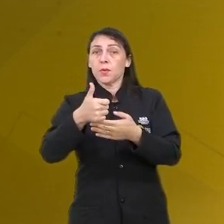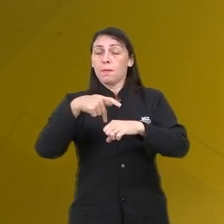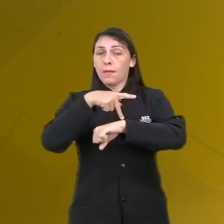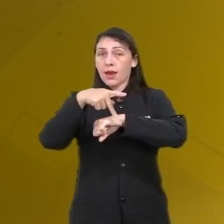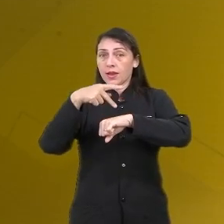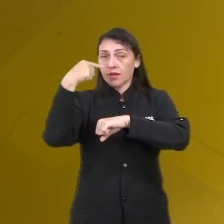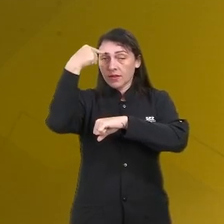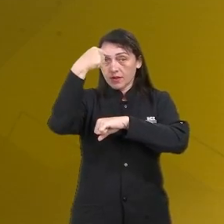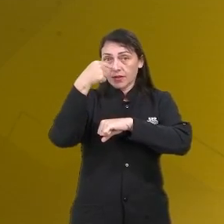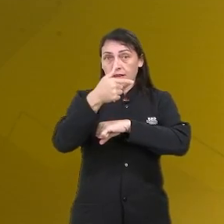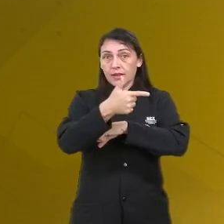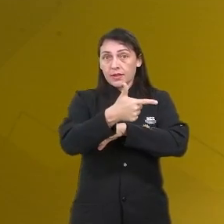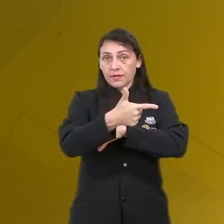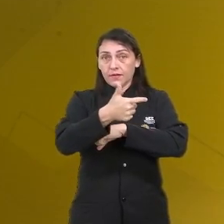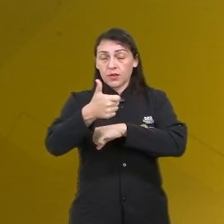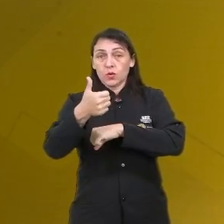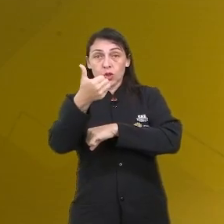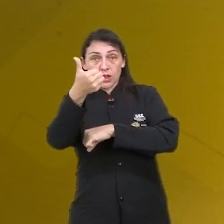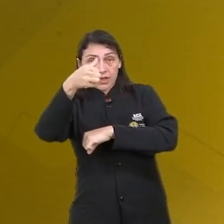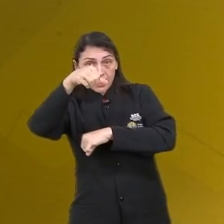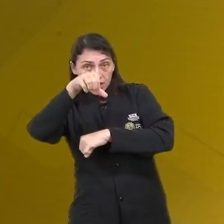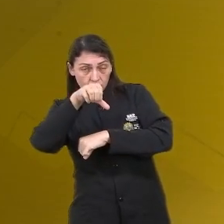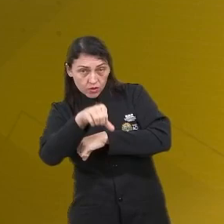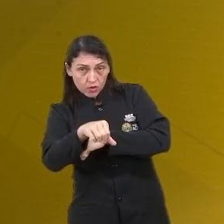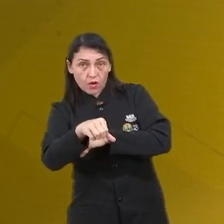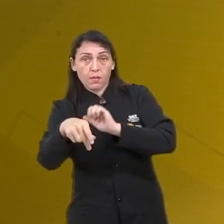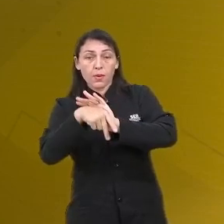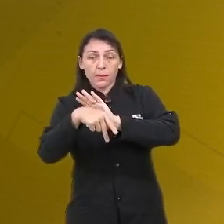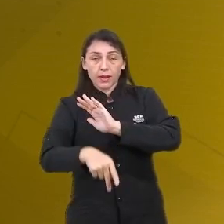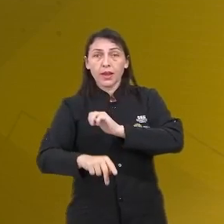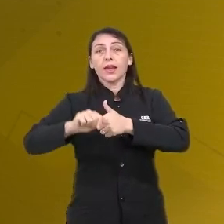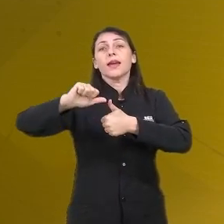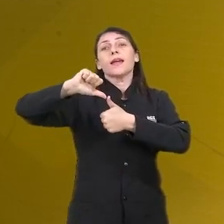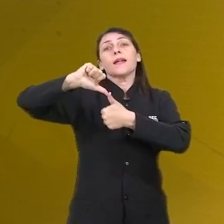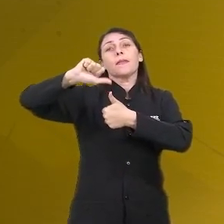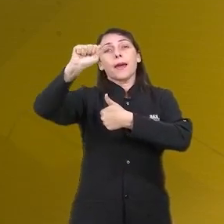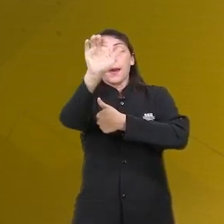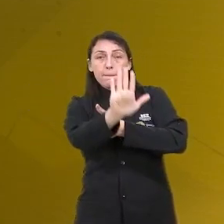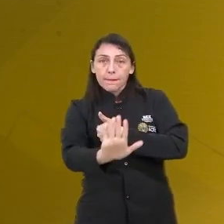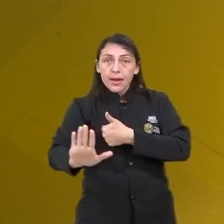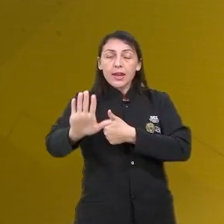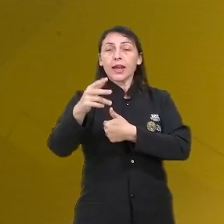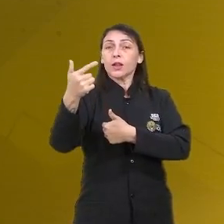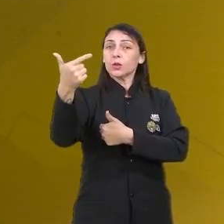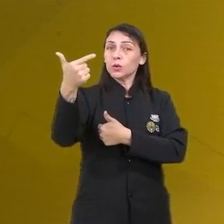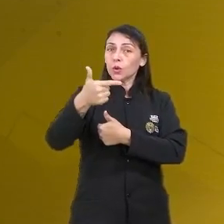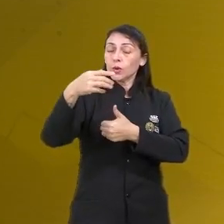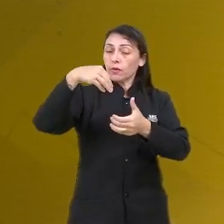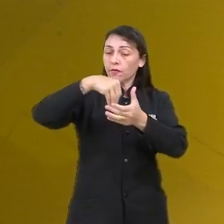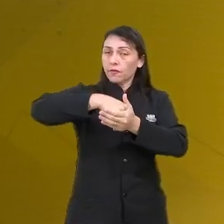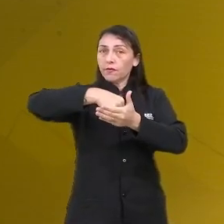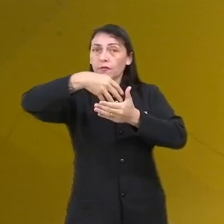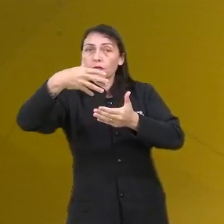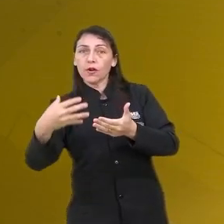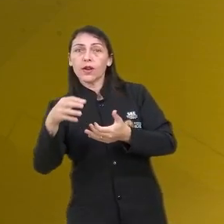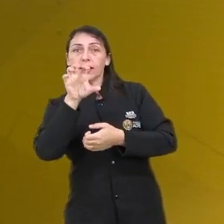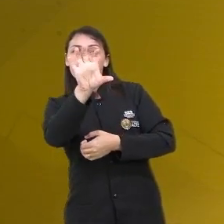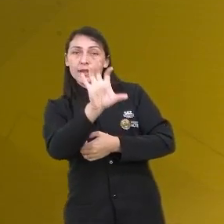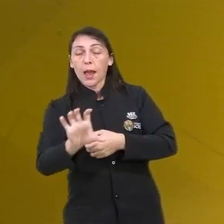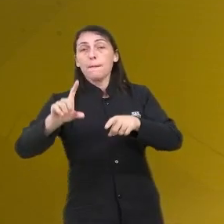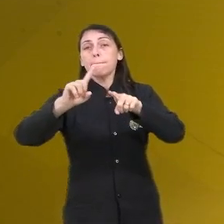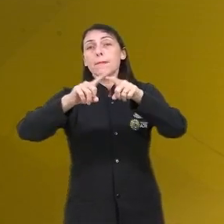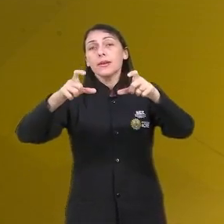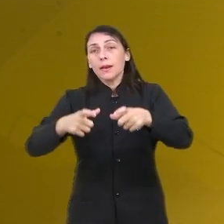espanhola. Desses 21, 19 estão aqui na América, 2 estão fora dessa região, mas a